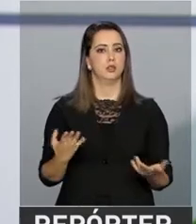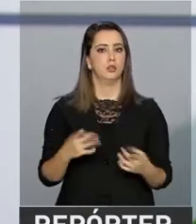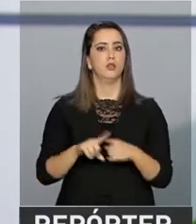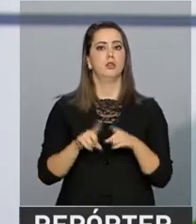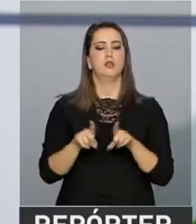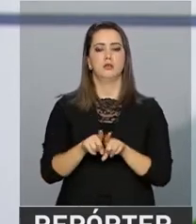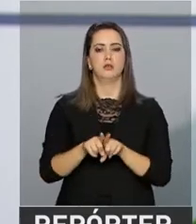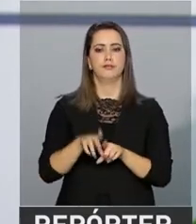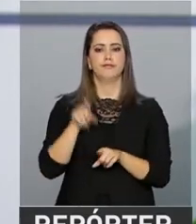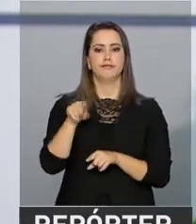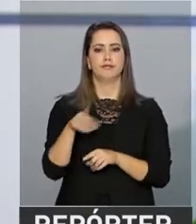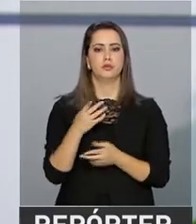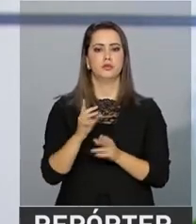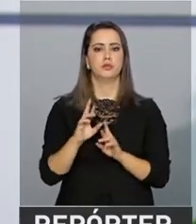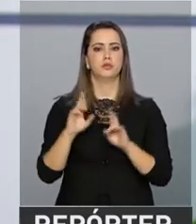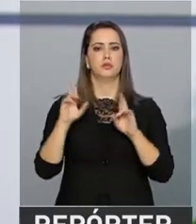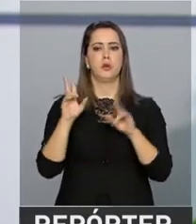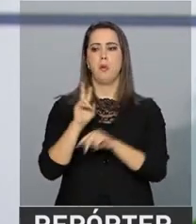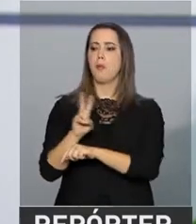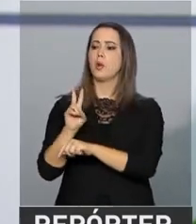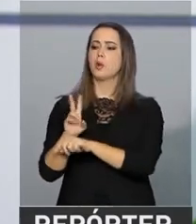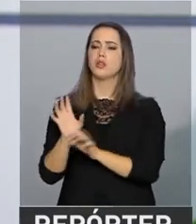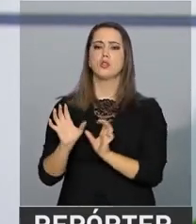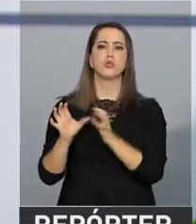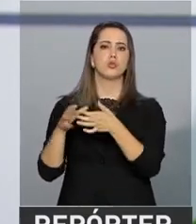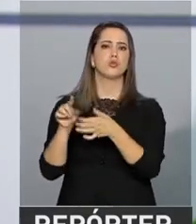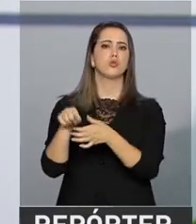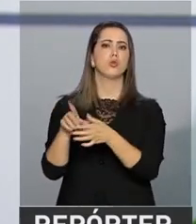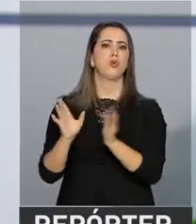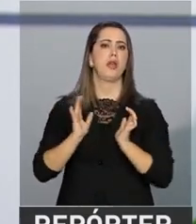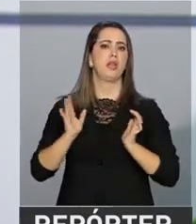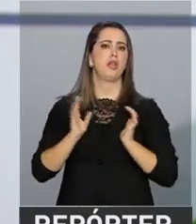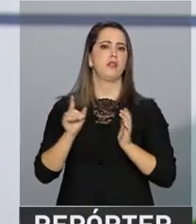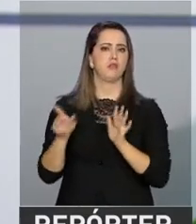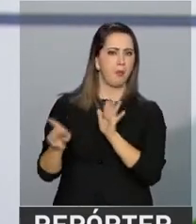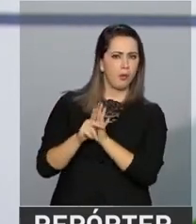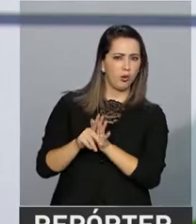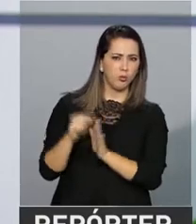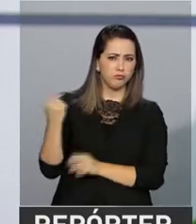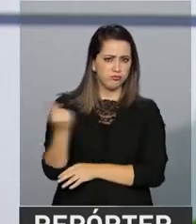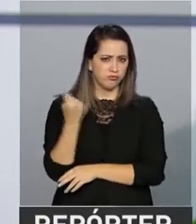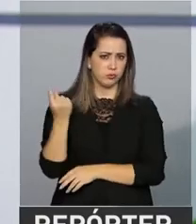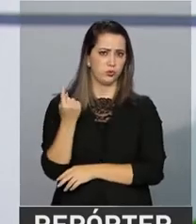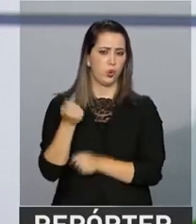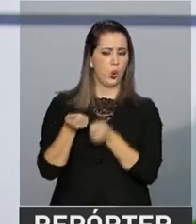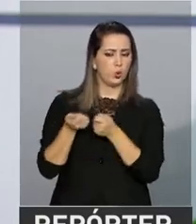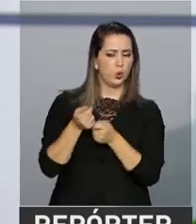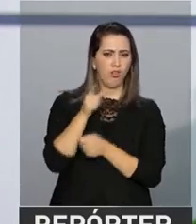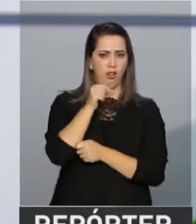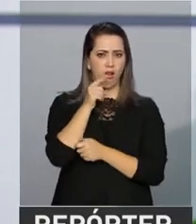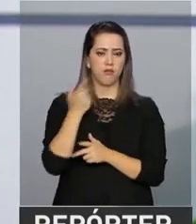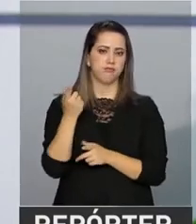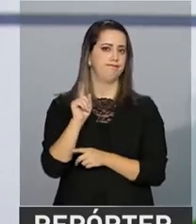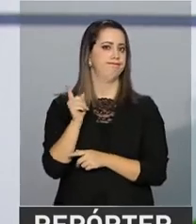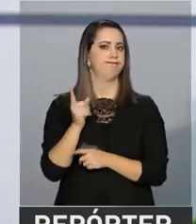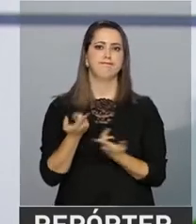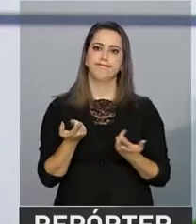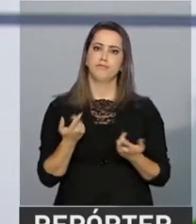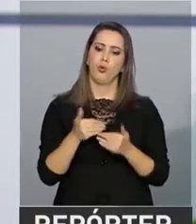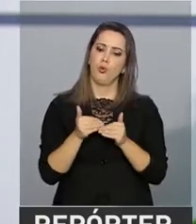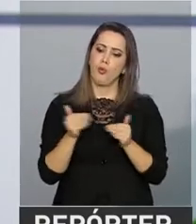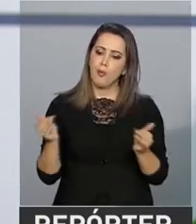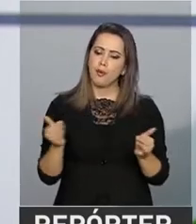estabelecidas de moda proteger basicamente à propriedade e o controle da água não para